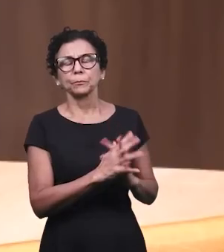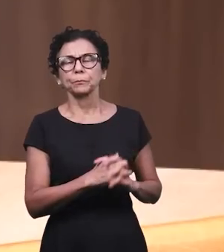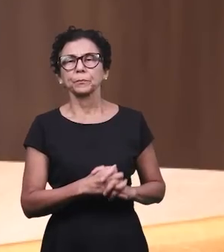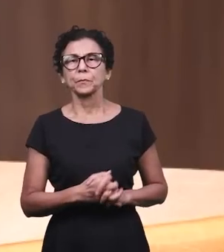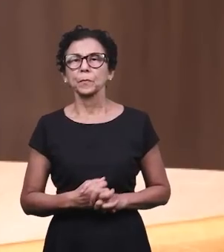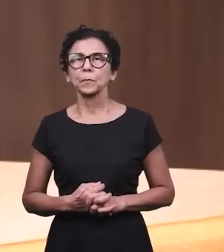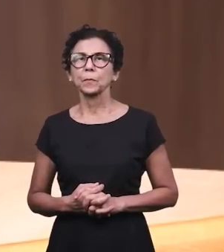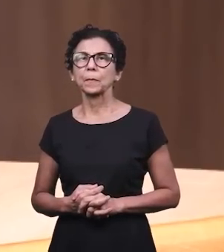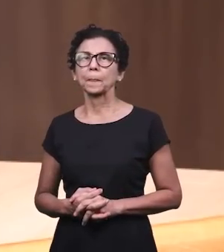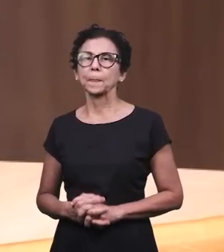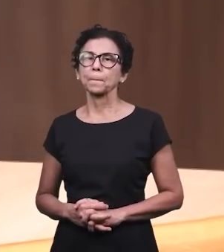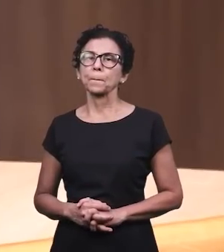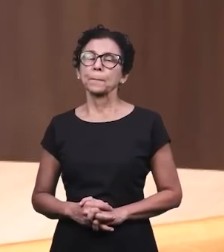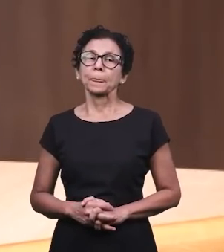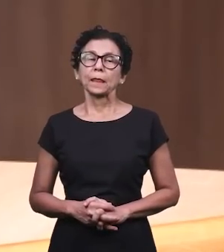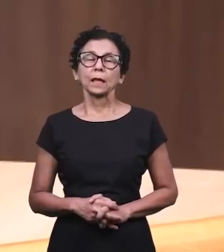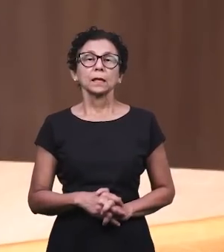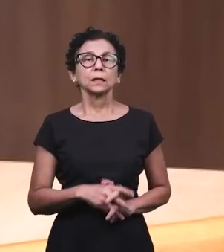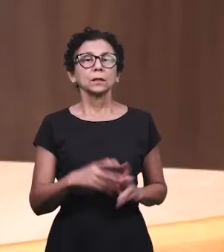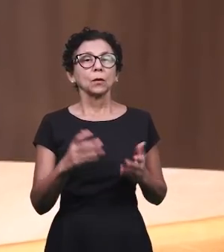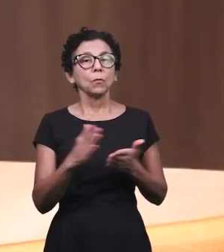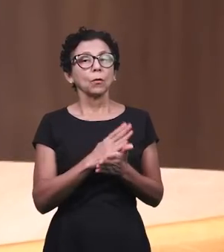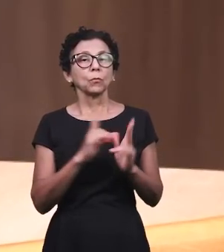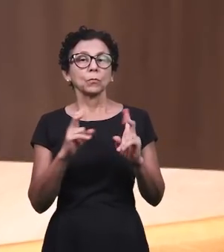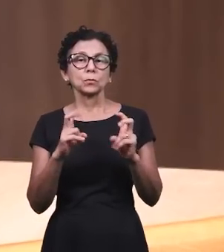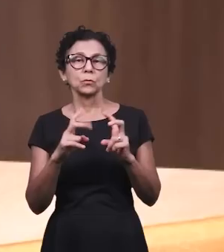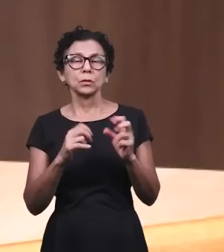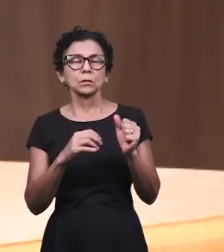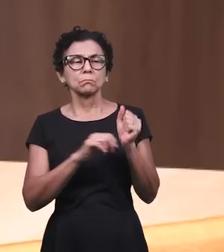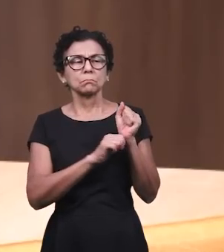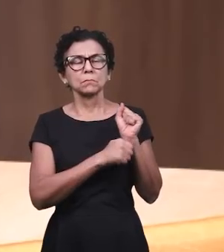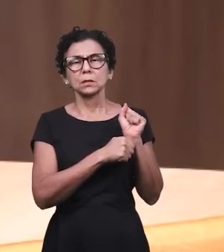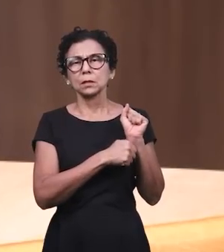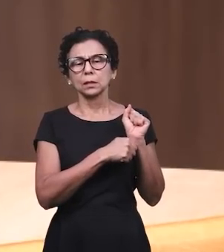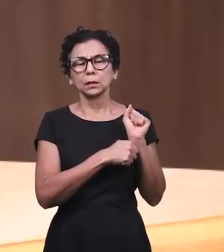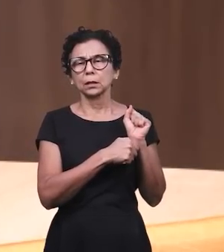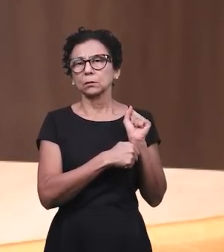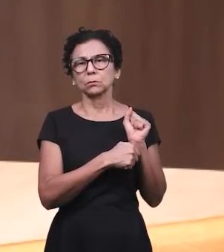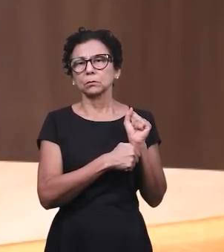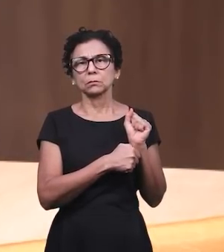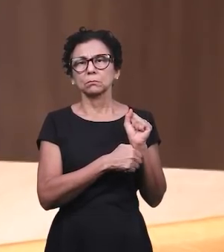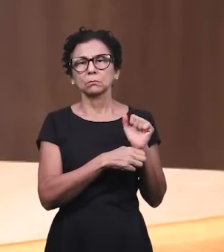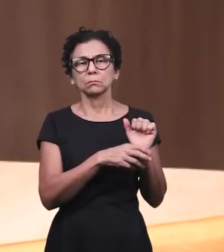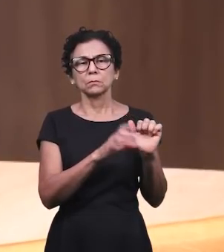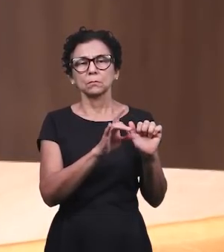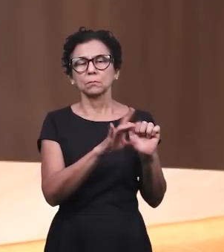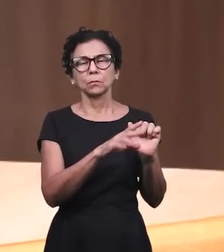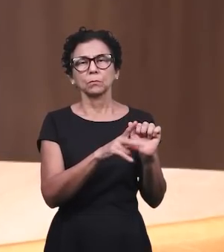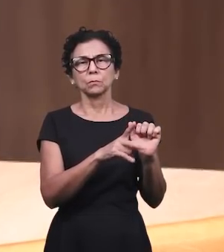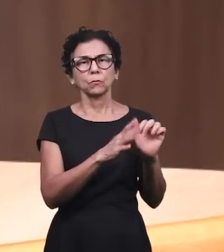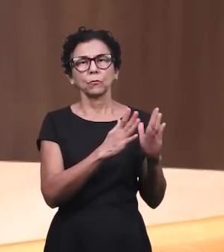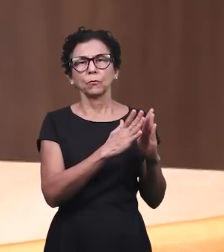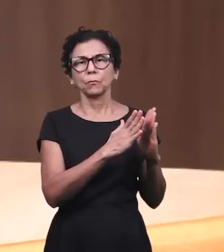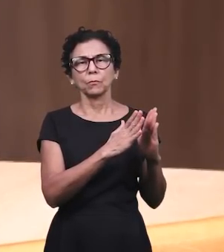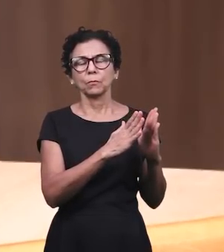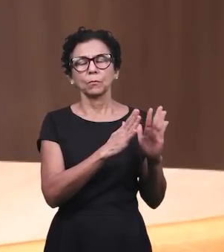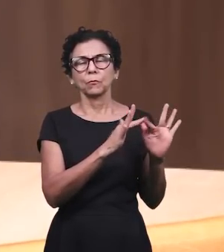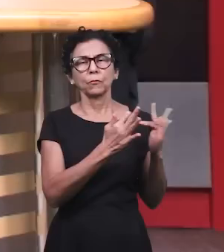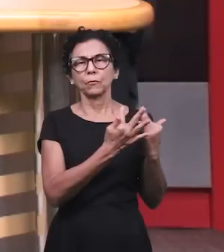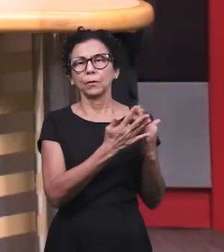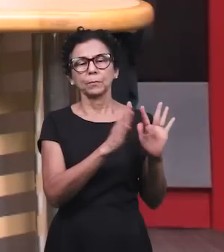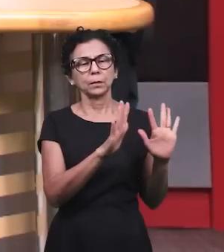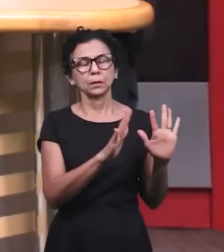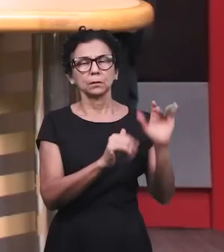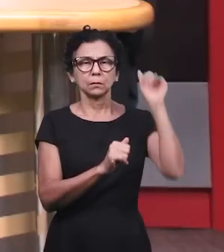expõe demais a família. E tem assunto que tem que ficar dentro de casa e se resolver em casa. Não é verdade? Não,